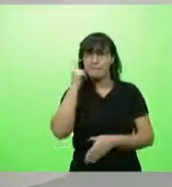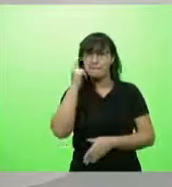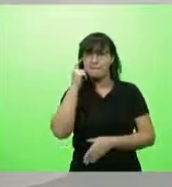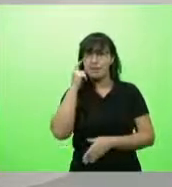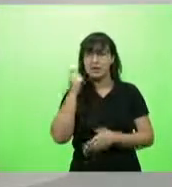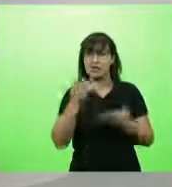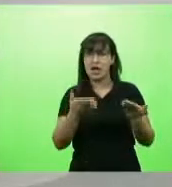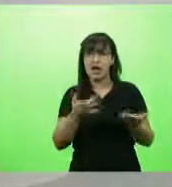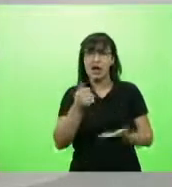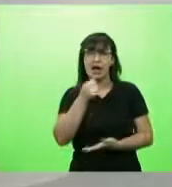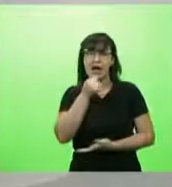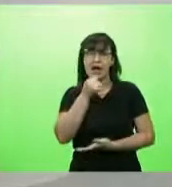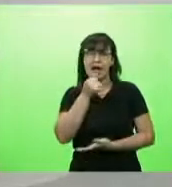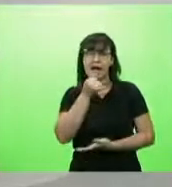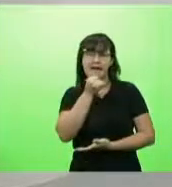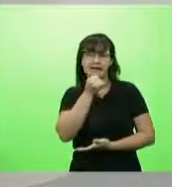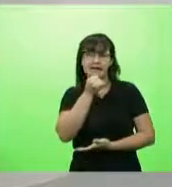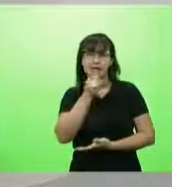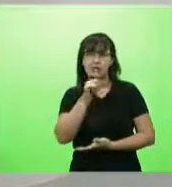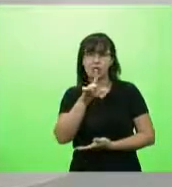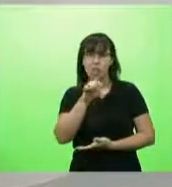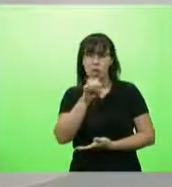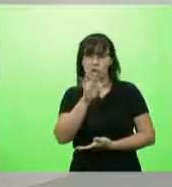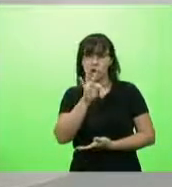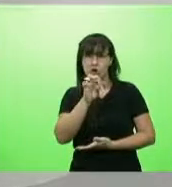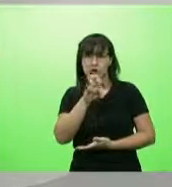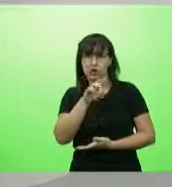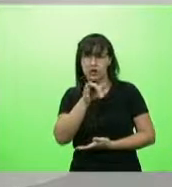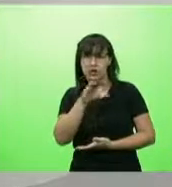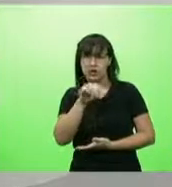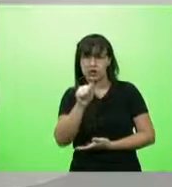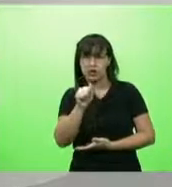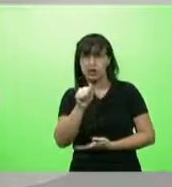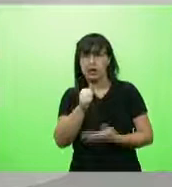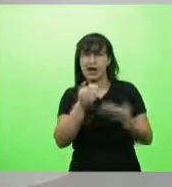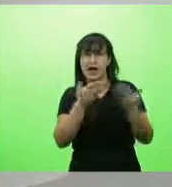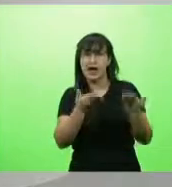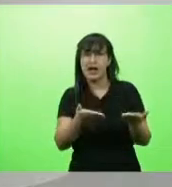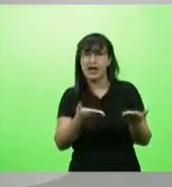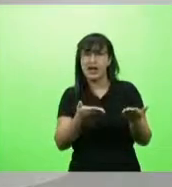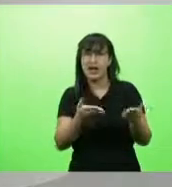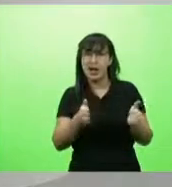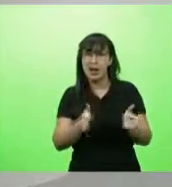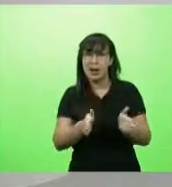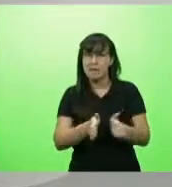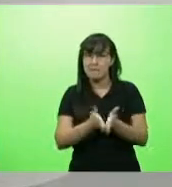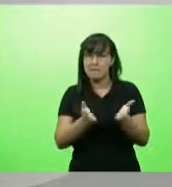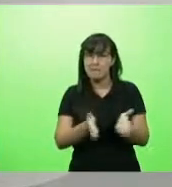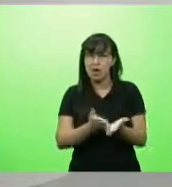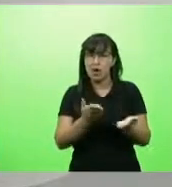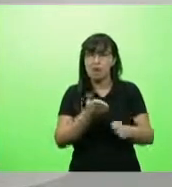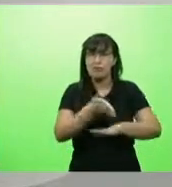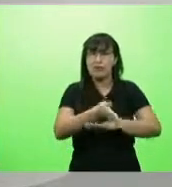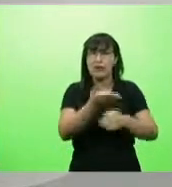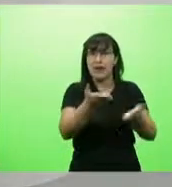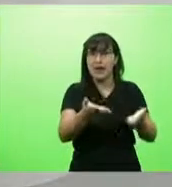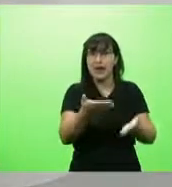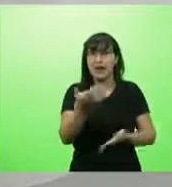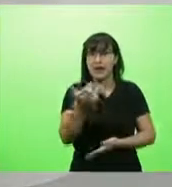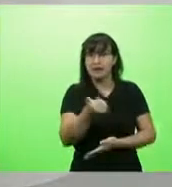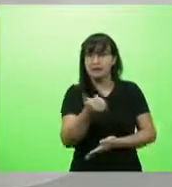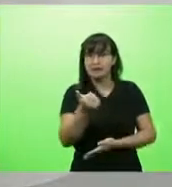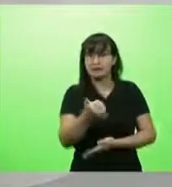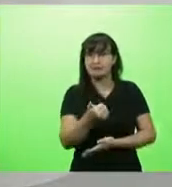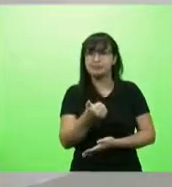lotéricas, por exemplo, no sábado, são um instrumento dos mais pobres receber o seu Bolsa Família.